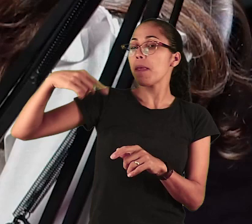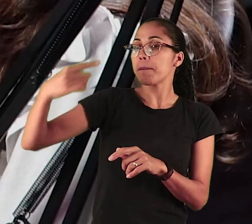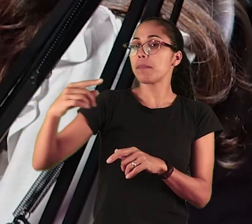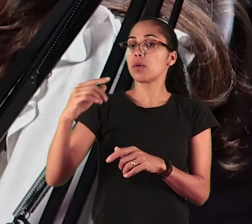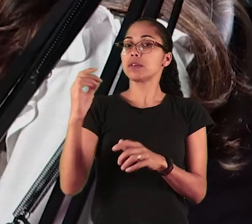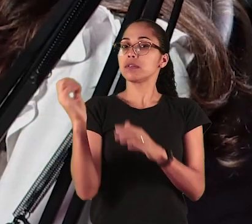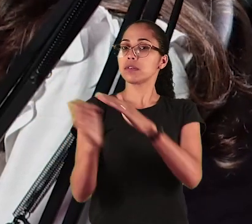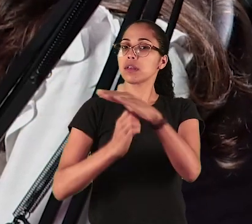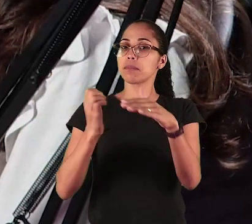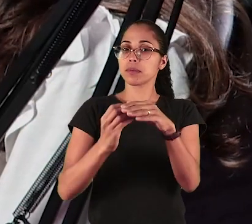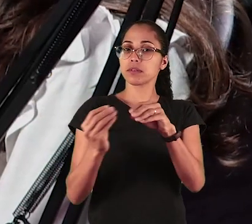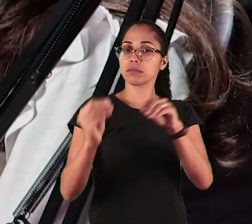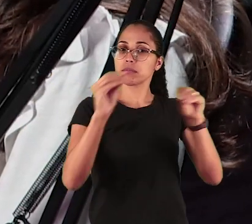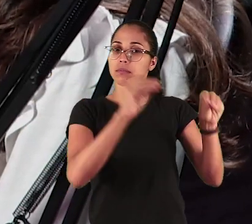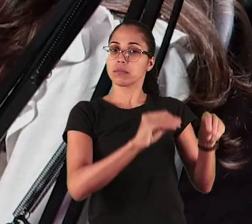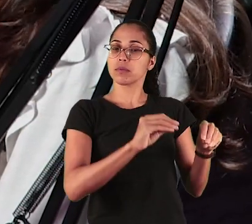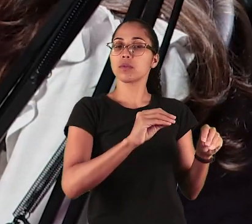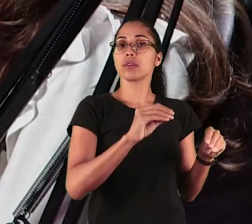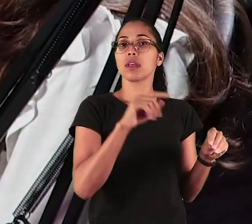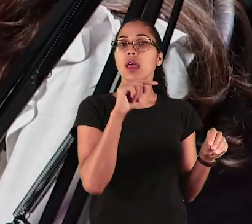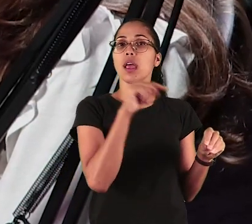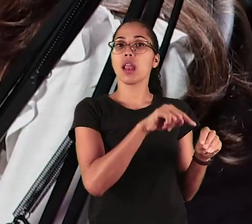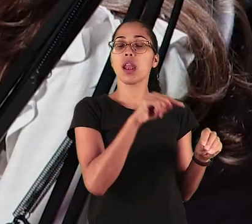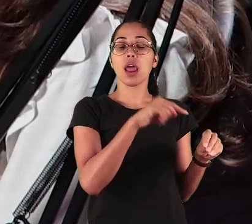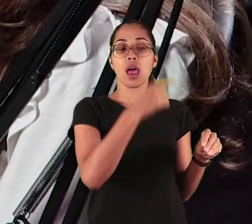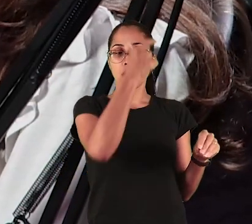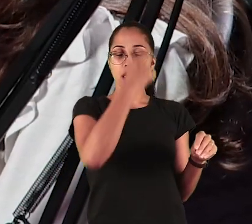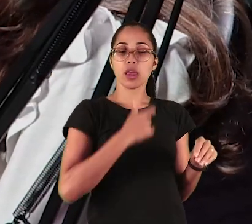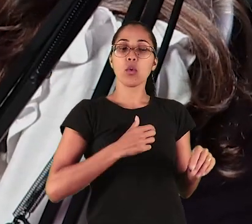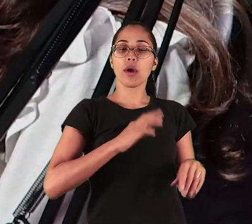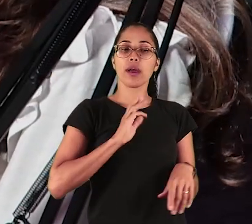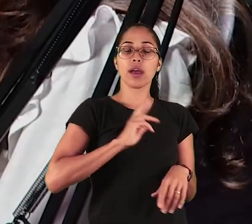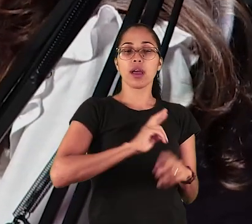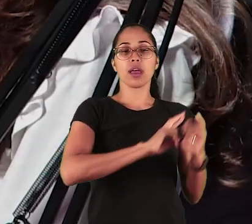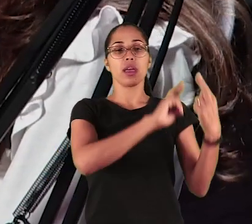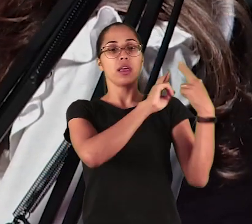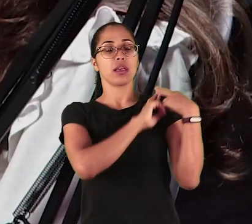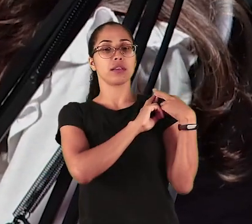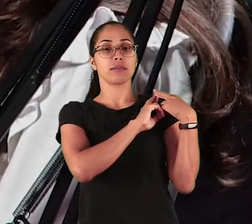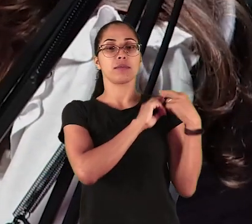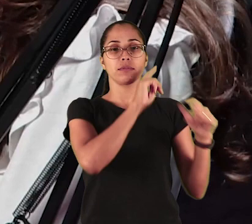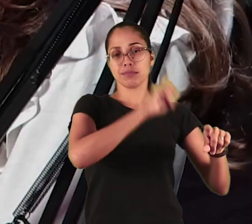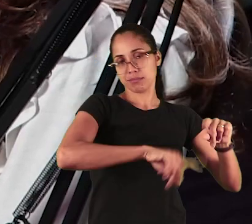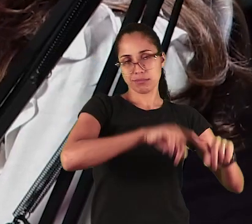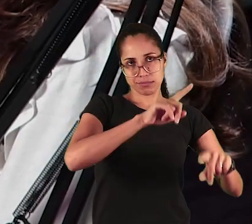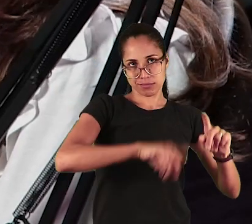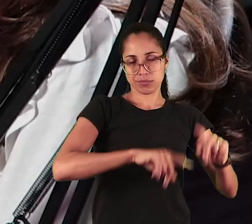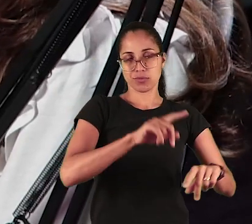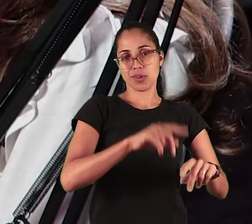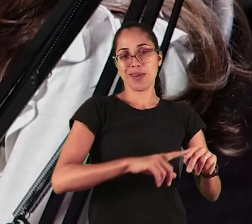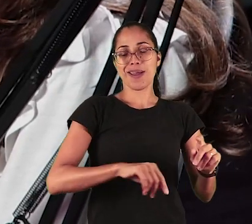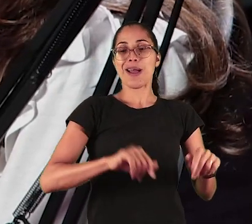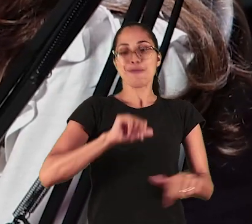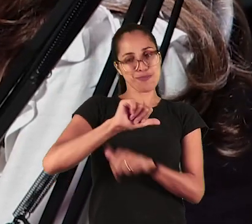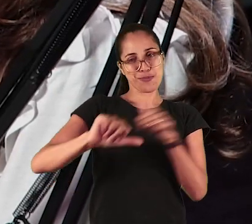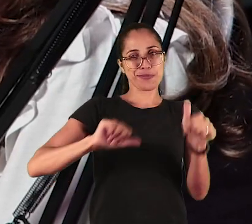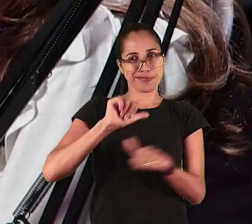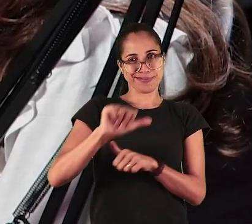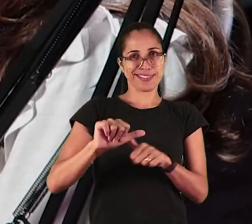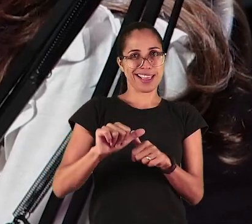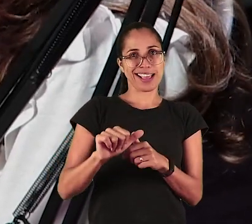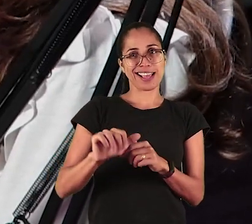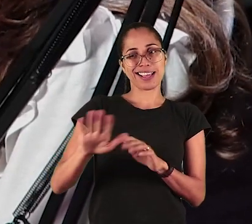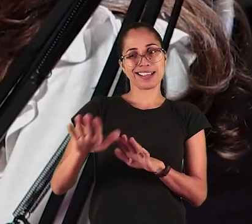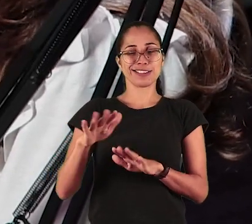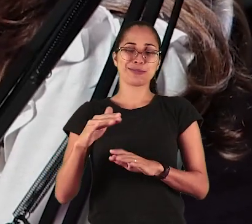drive invassman que agora eu sou sócio responsável por produtos então mudei um pouco né do lado né de do mercado de